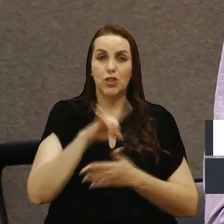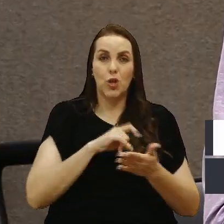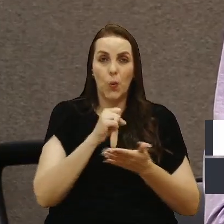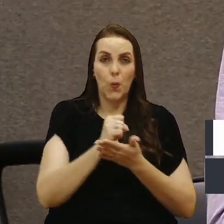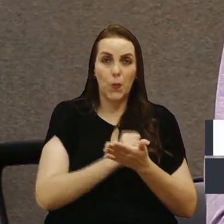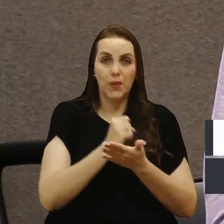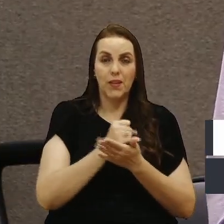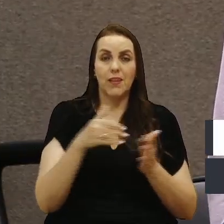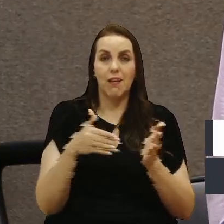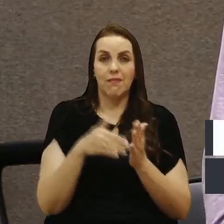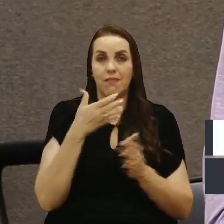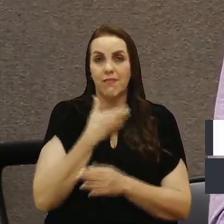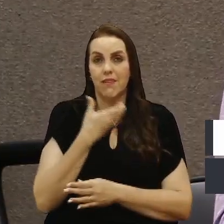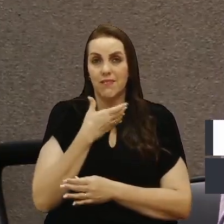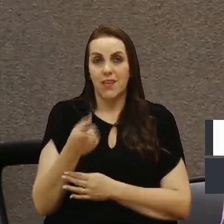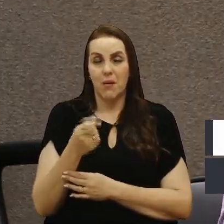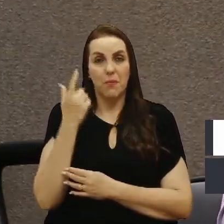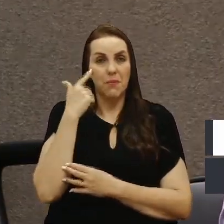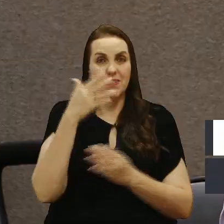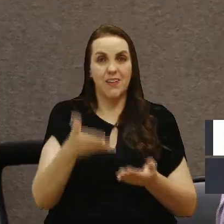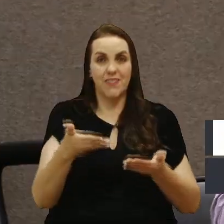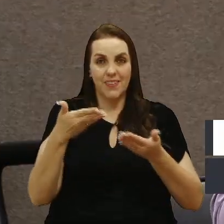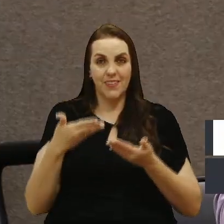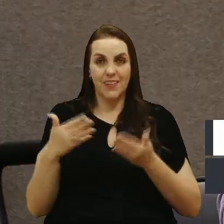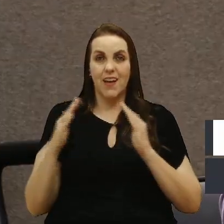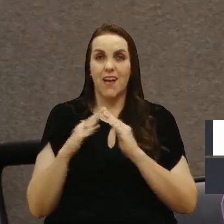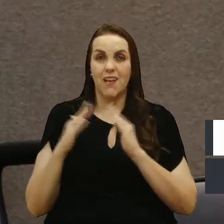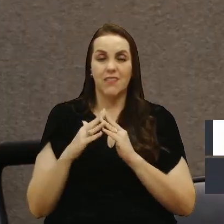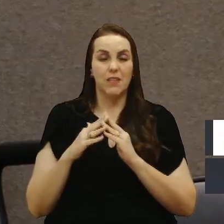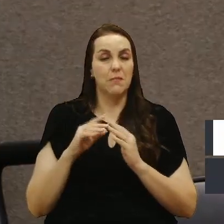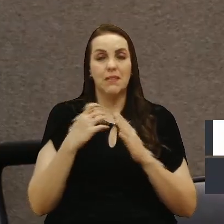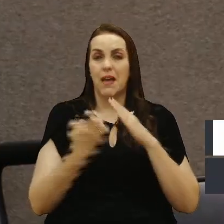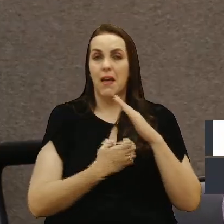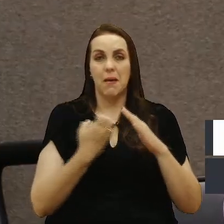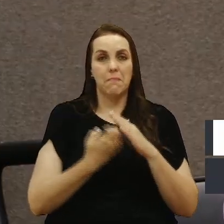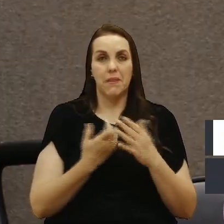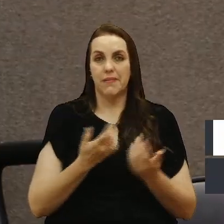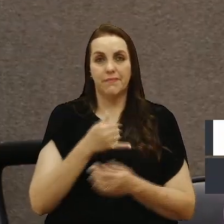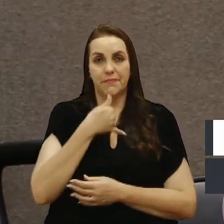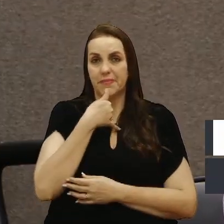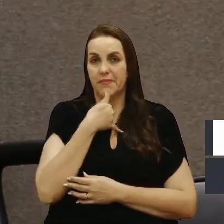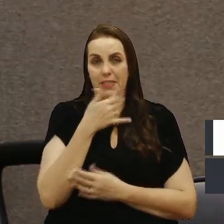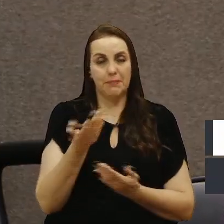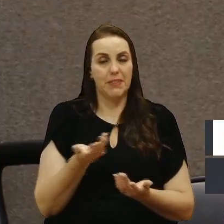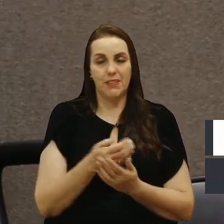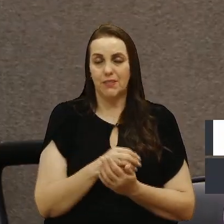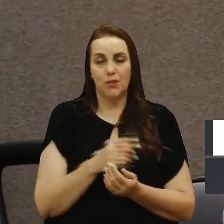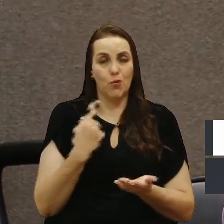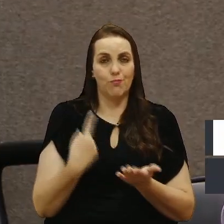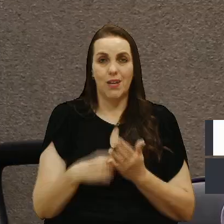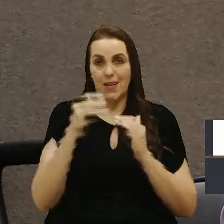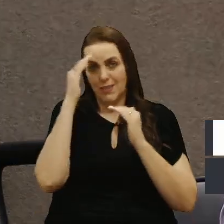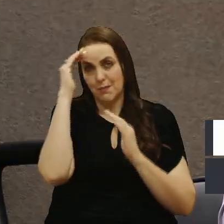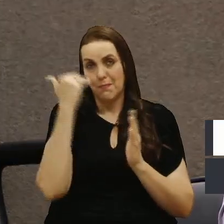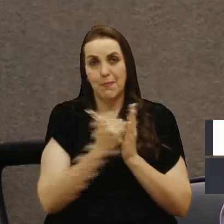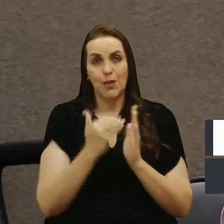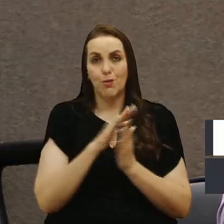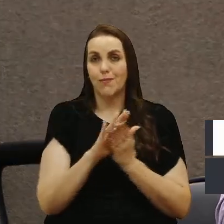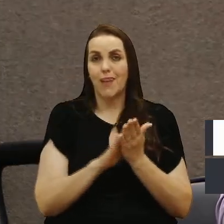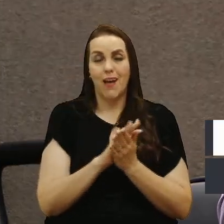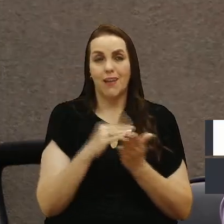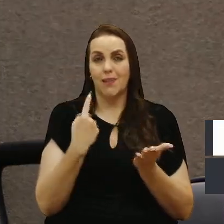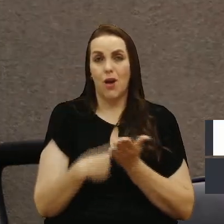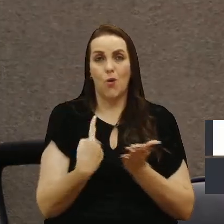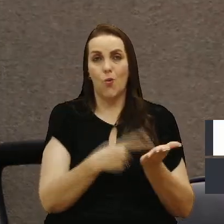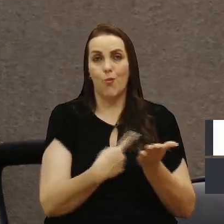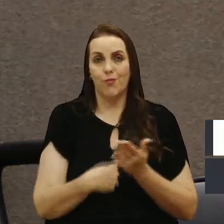até dezembro, porque sabiam que iam receber suas casas, e acabou que a empresa, infelizmente, não cumpriu nada daquilo que tinha acordado e